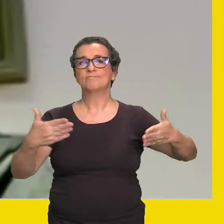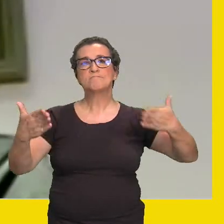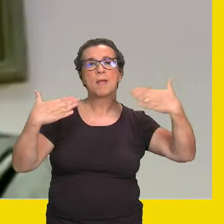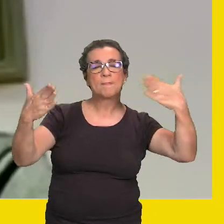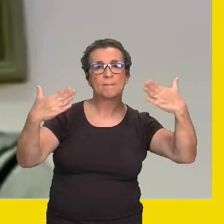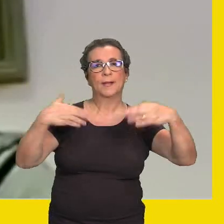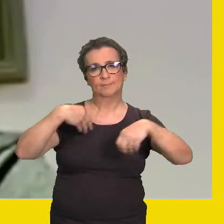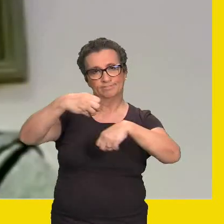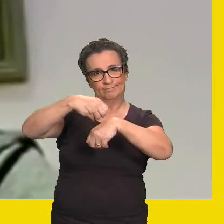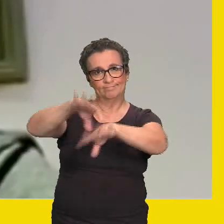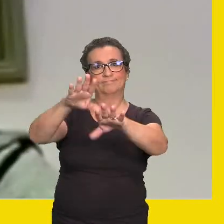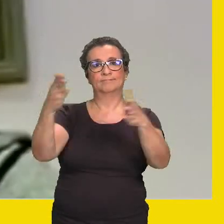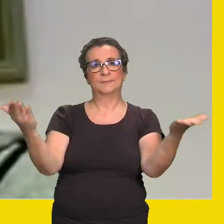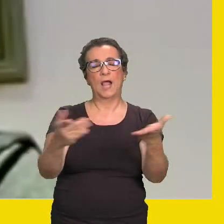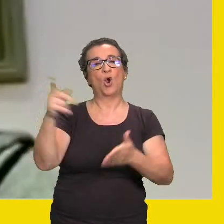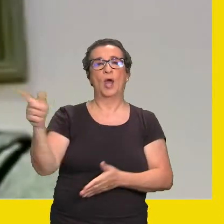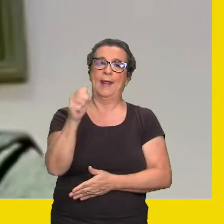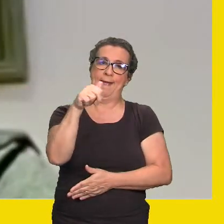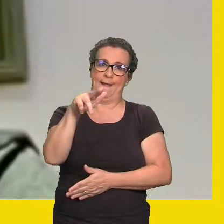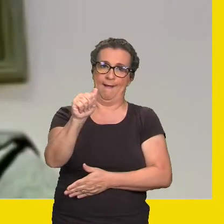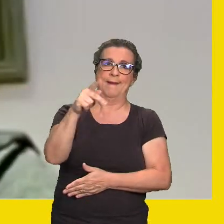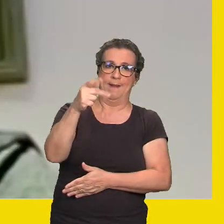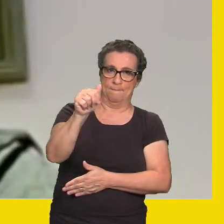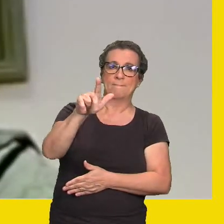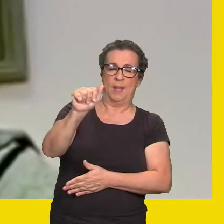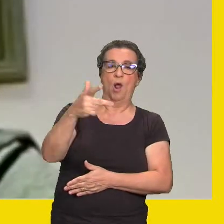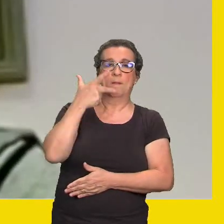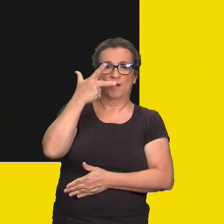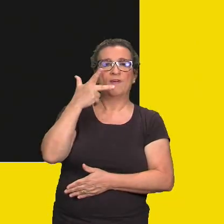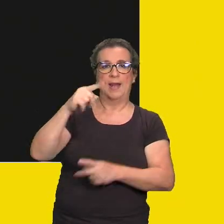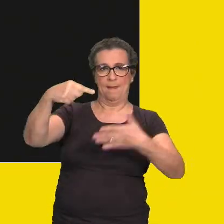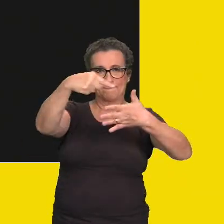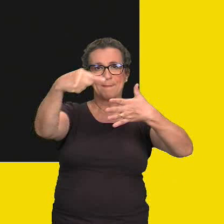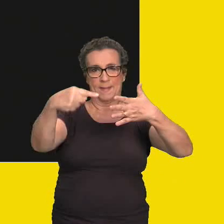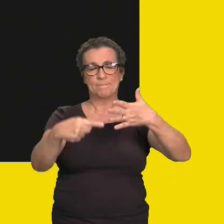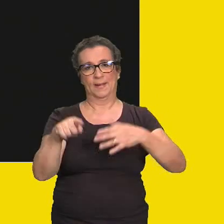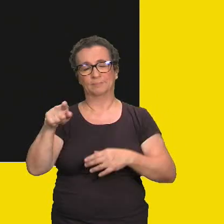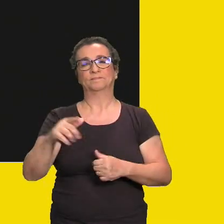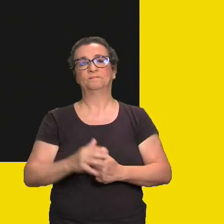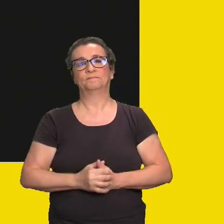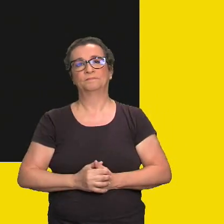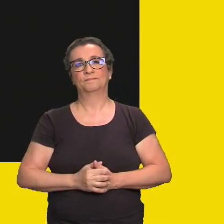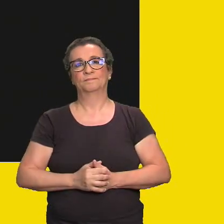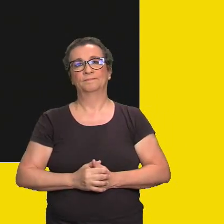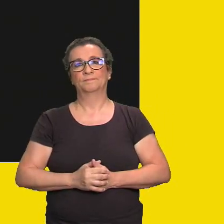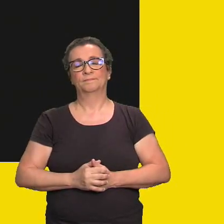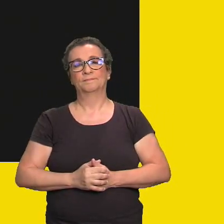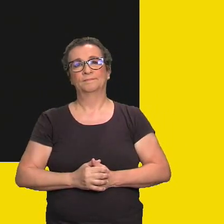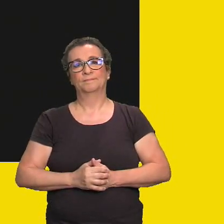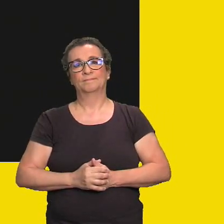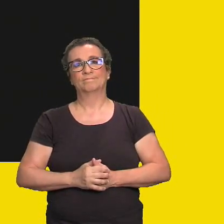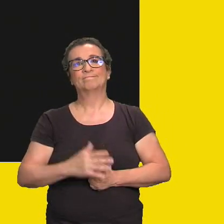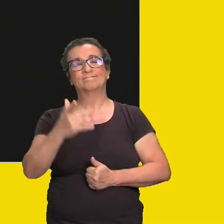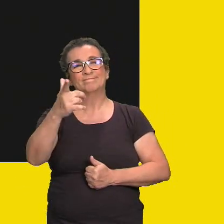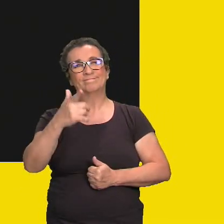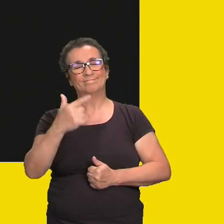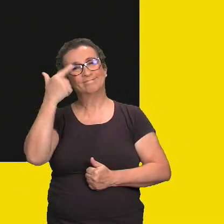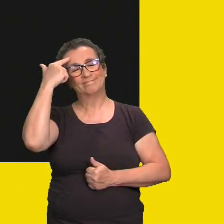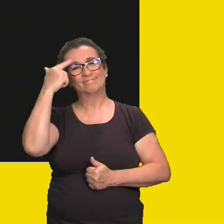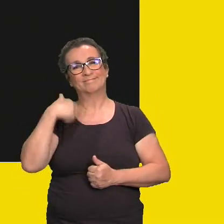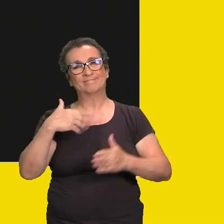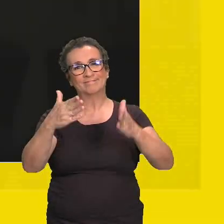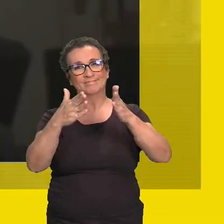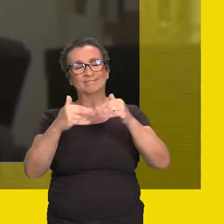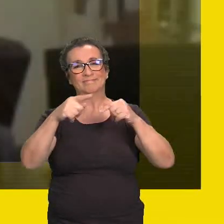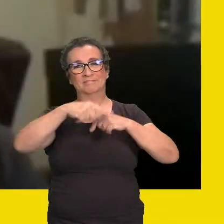passar a palavra para a Ana Paula para ela falar sobre esses pontos. Pensando nesses itinerários da EJA trazidos